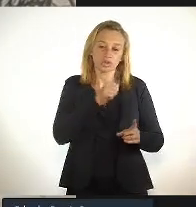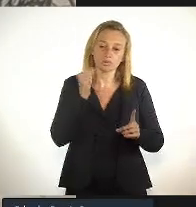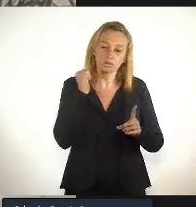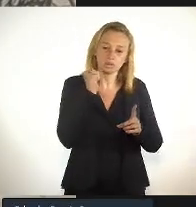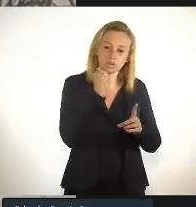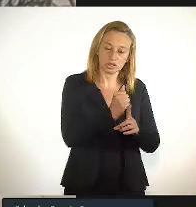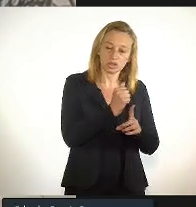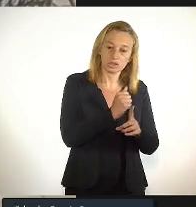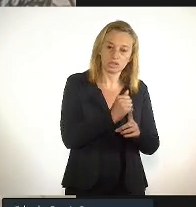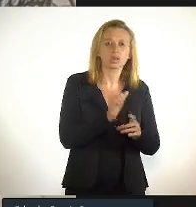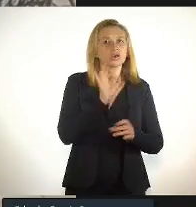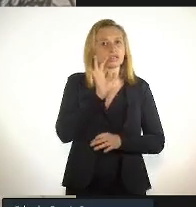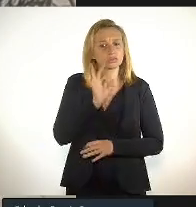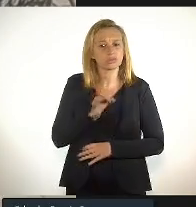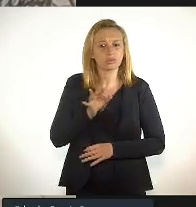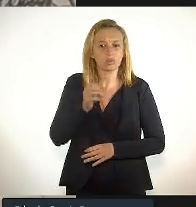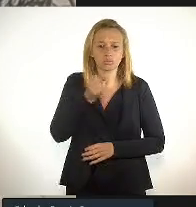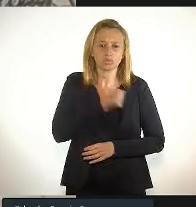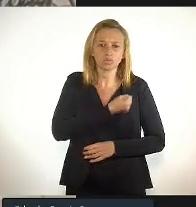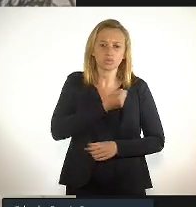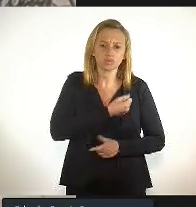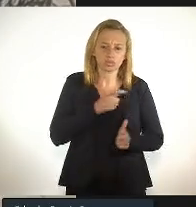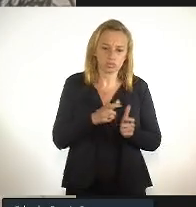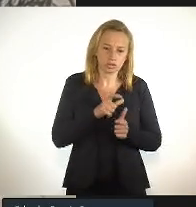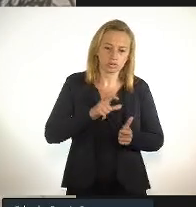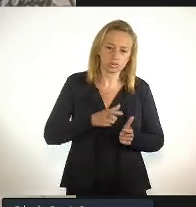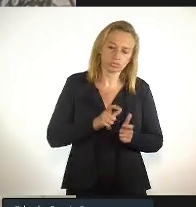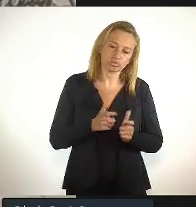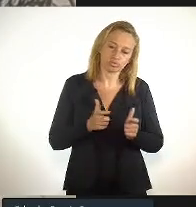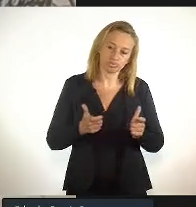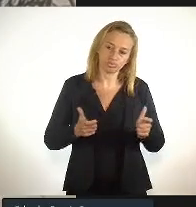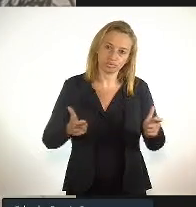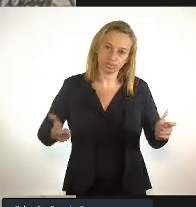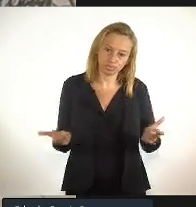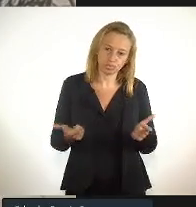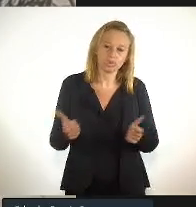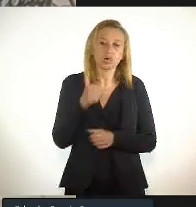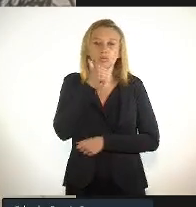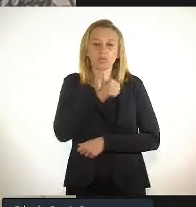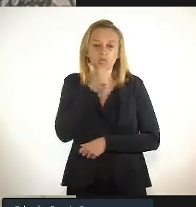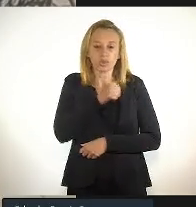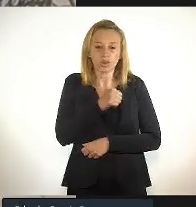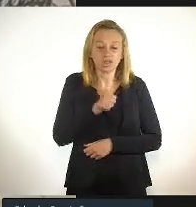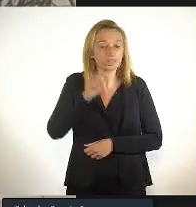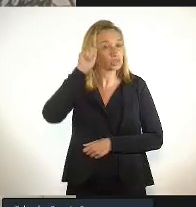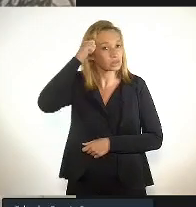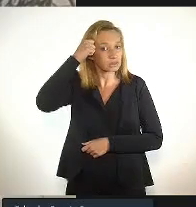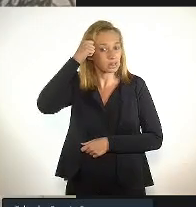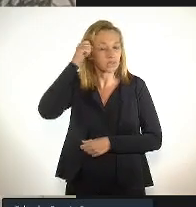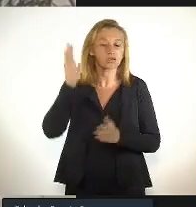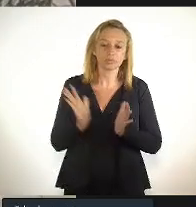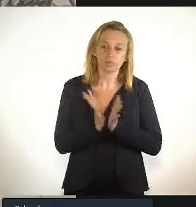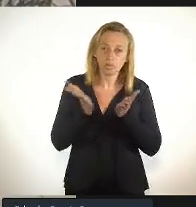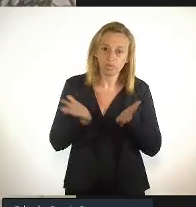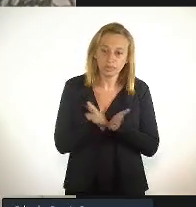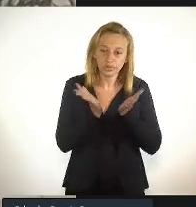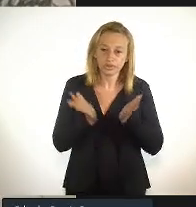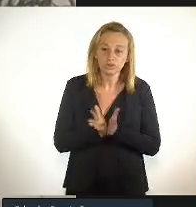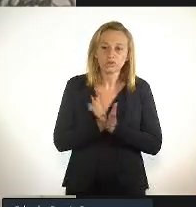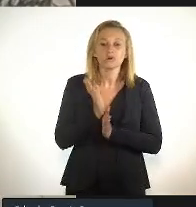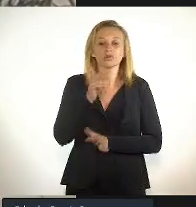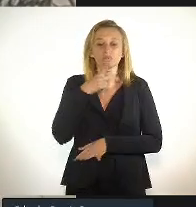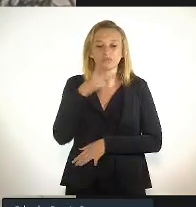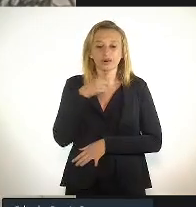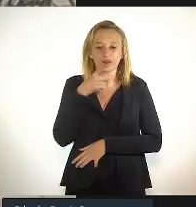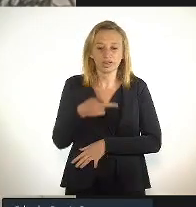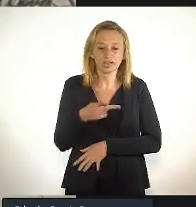é impressionante o avanço do número de feminicídio de mulheres negras pobres. Quando falamos